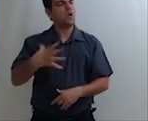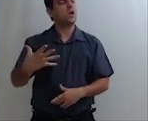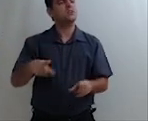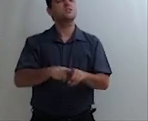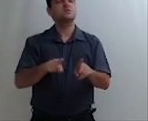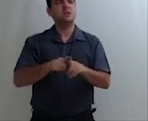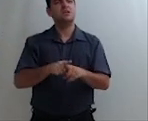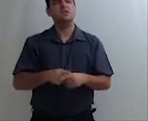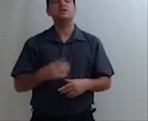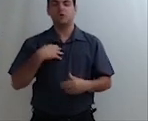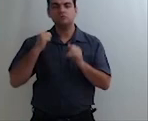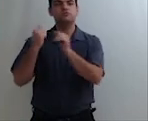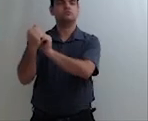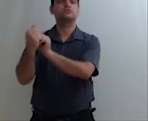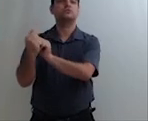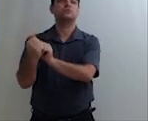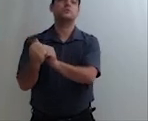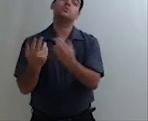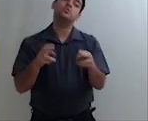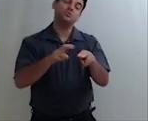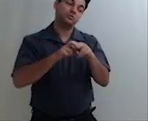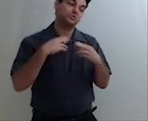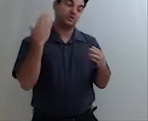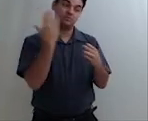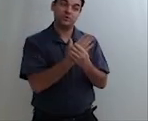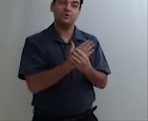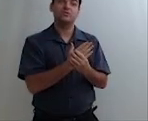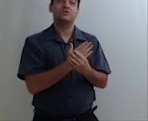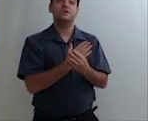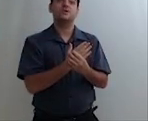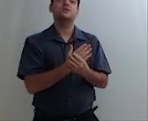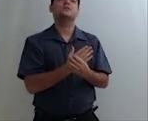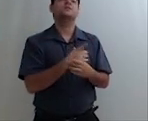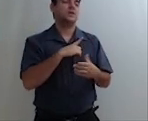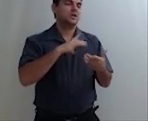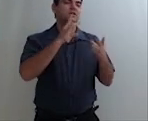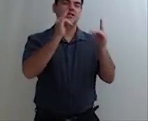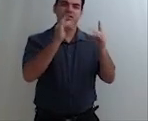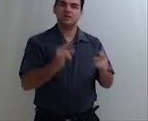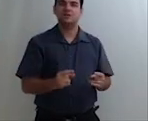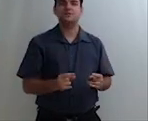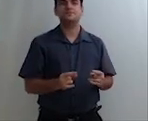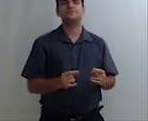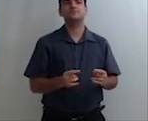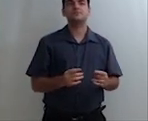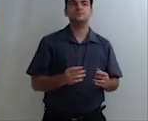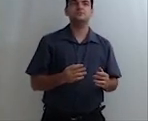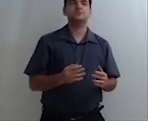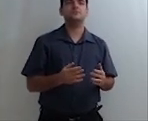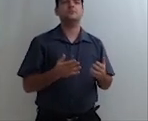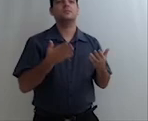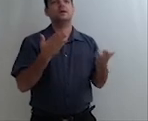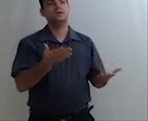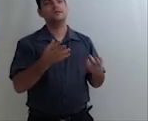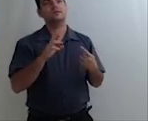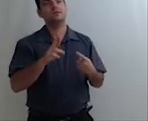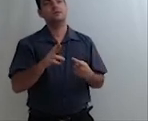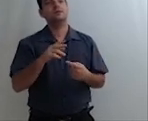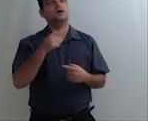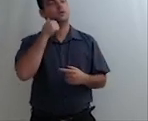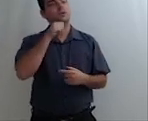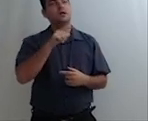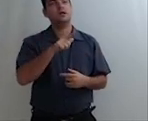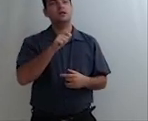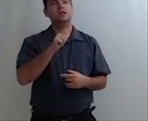dá nos dá essa certeza não o fiz ministra eh eh eh Laurita não trouxe